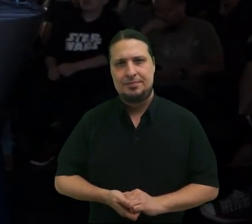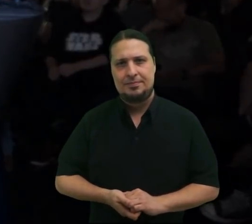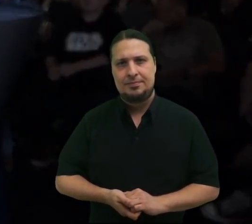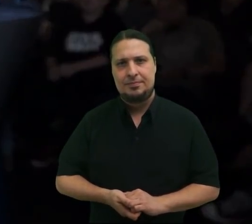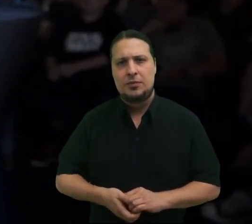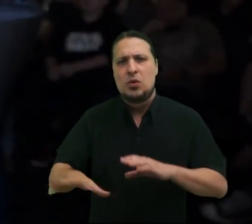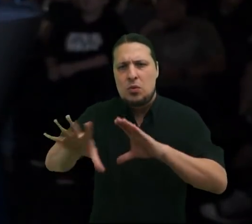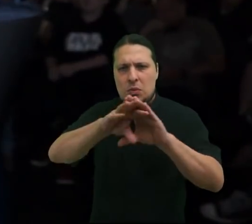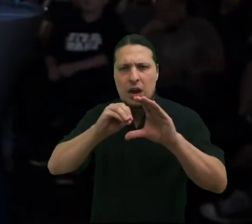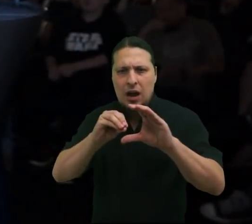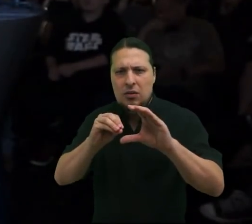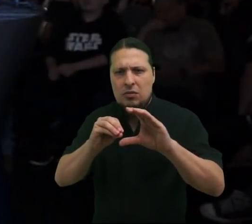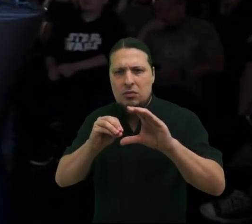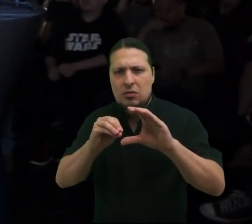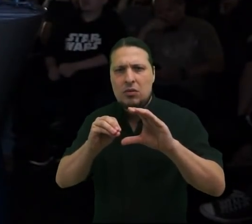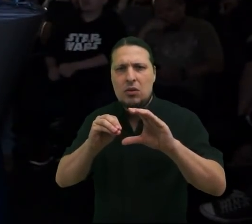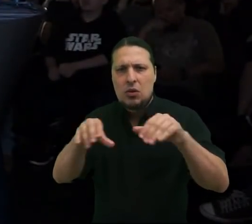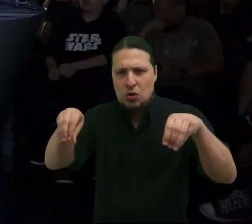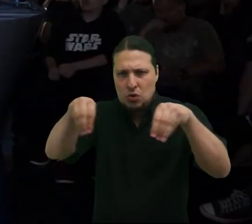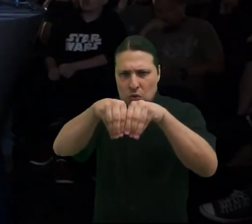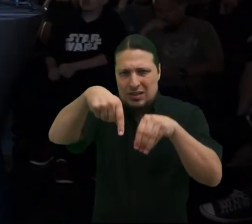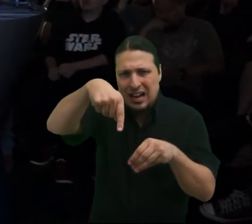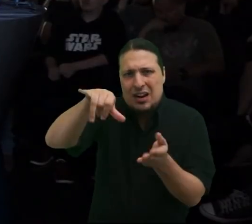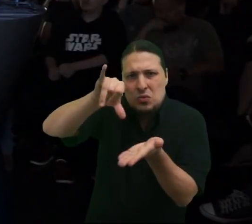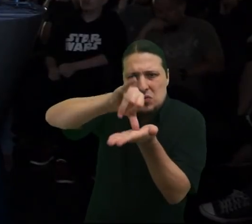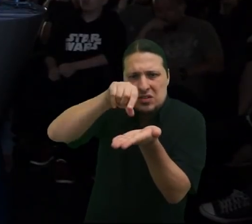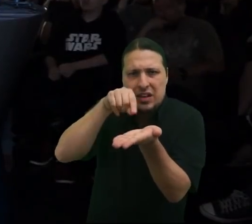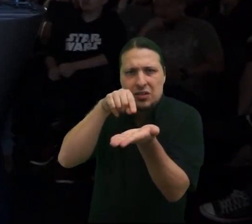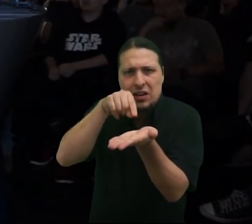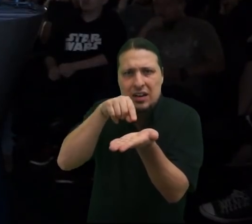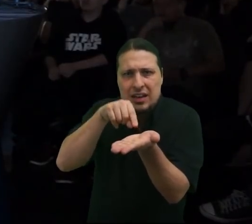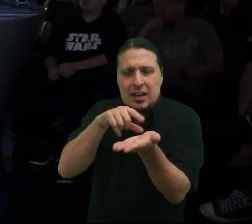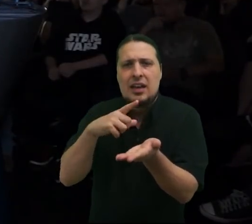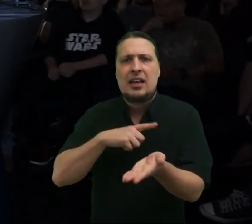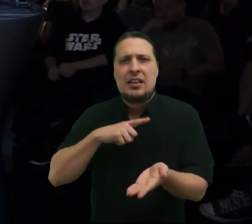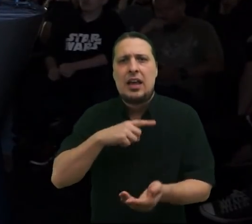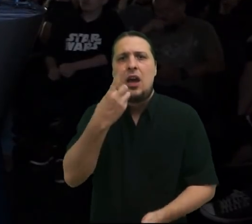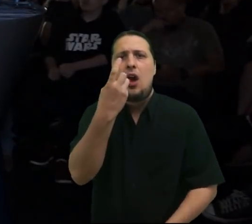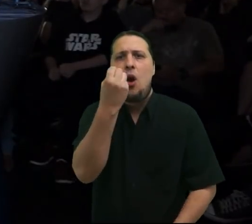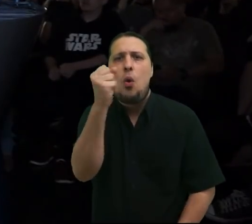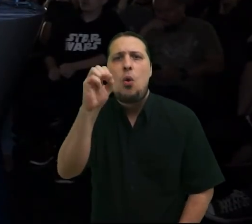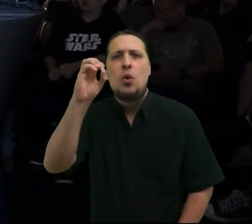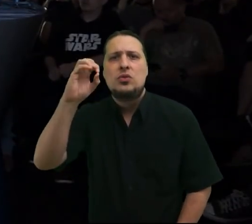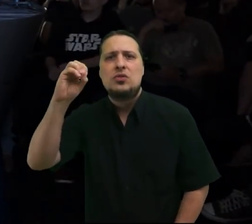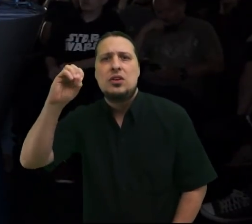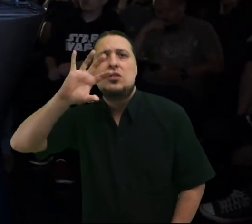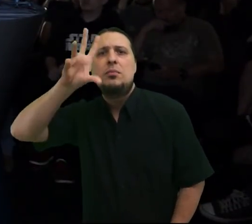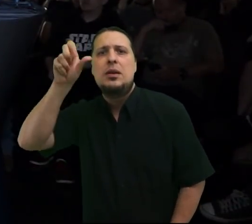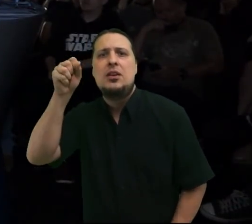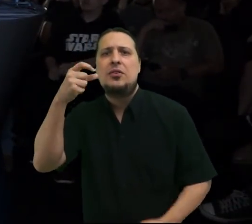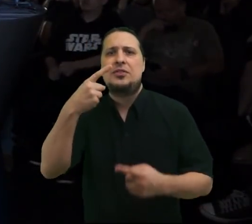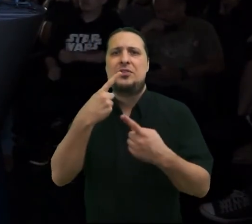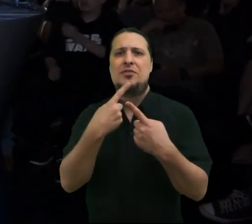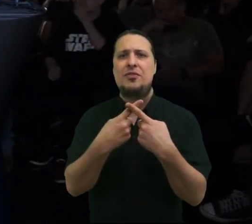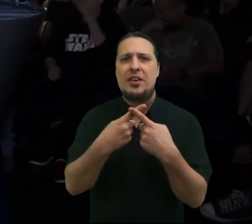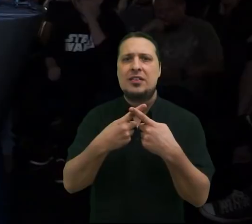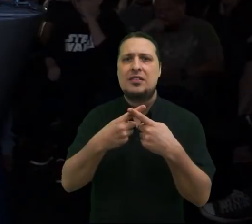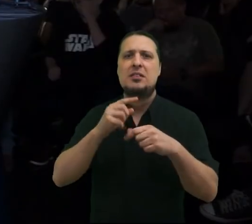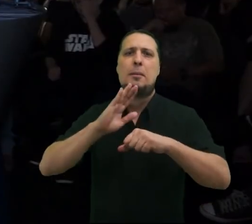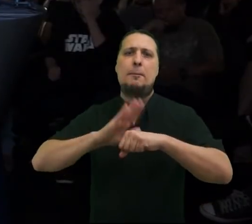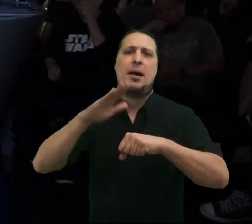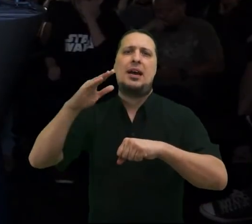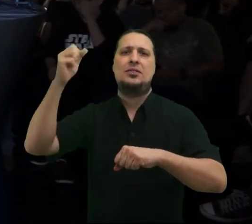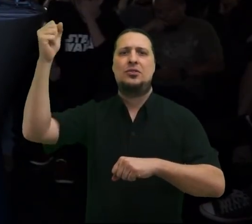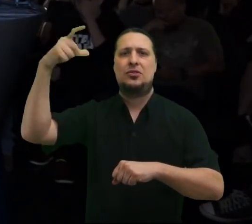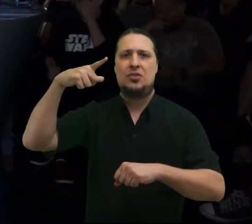gente encontra quasares muito cedo na história do universo. E não só isso, os buracos negros